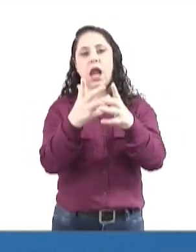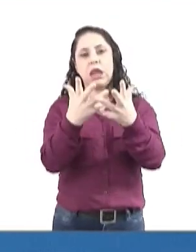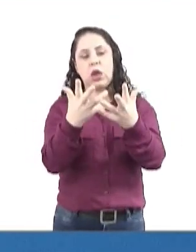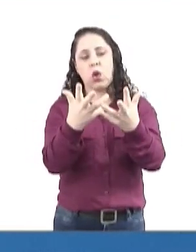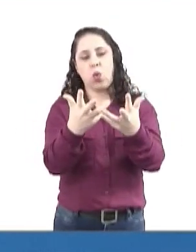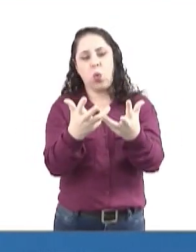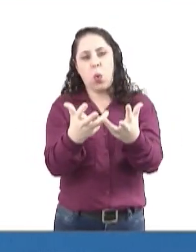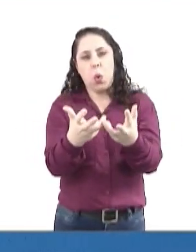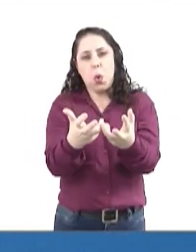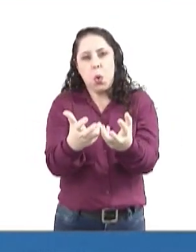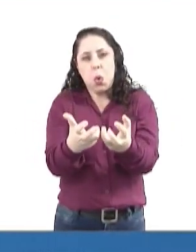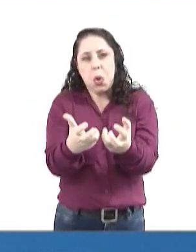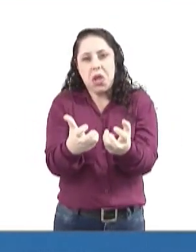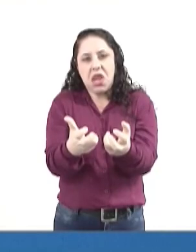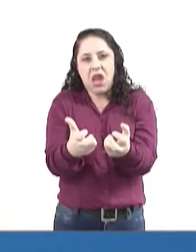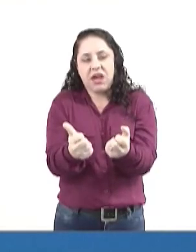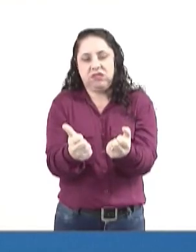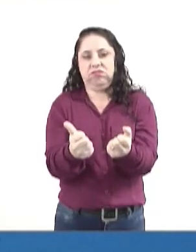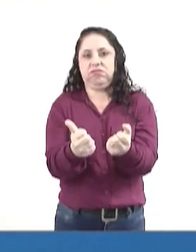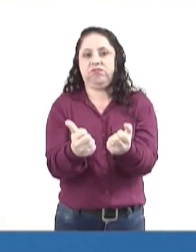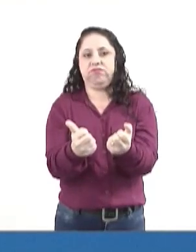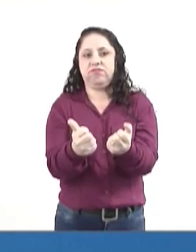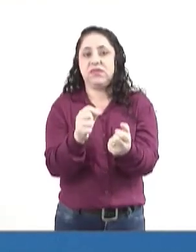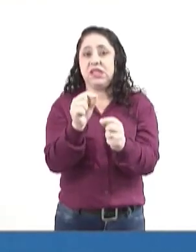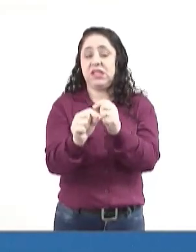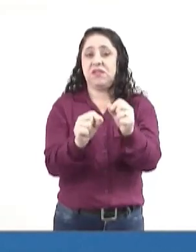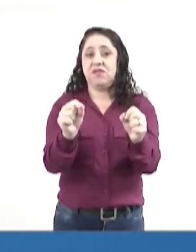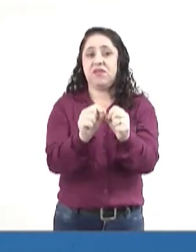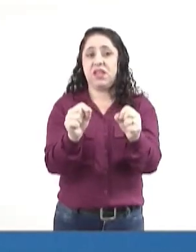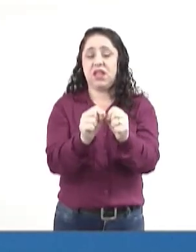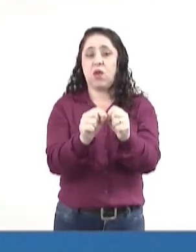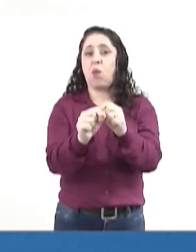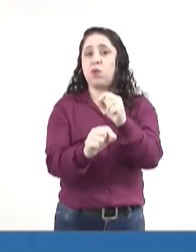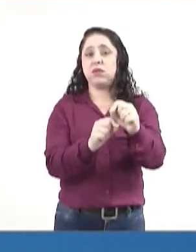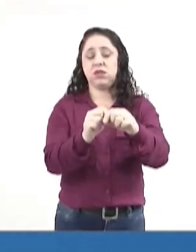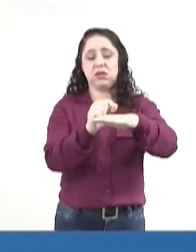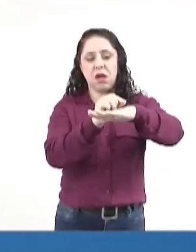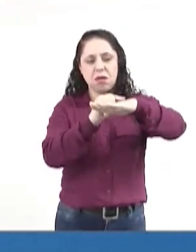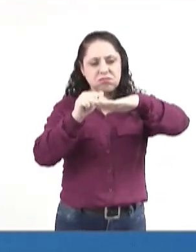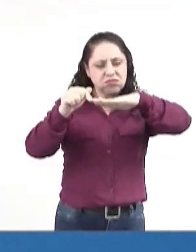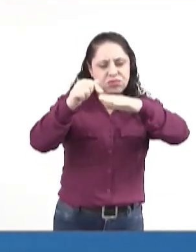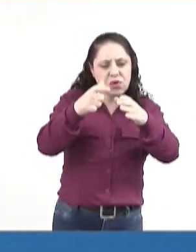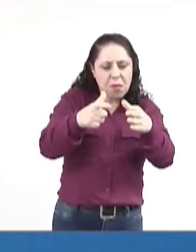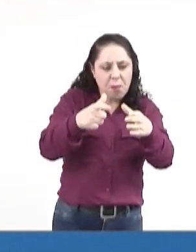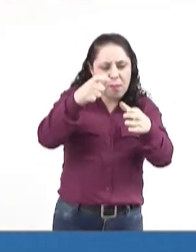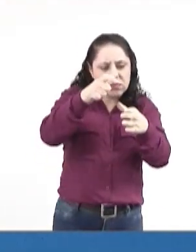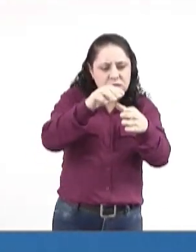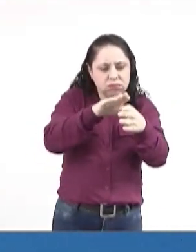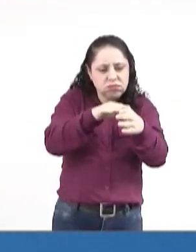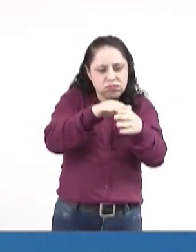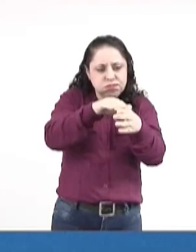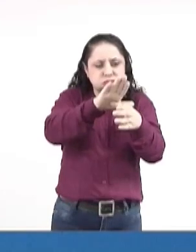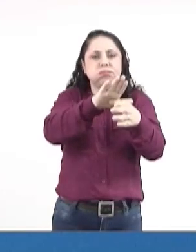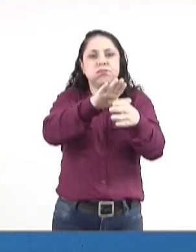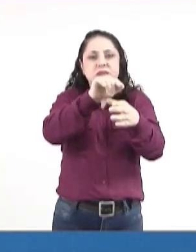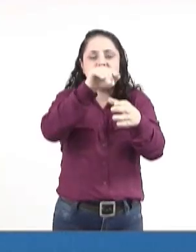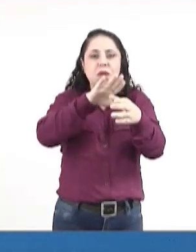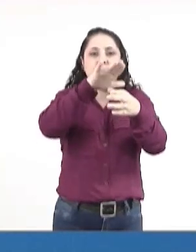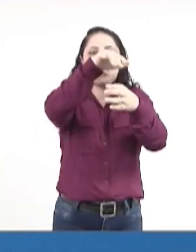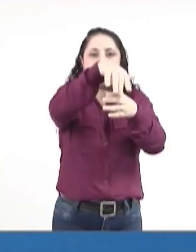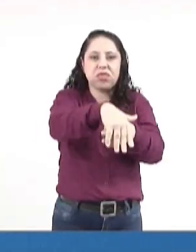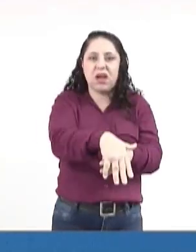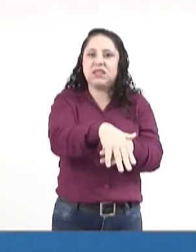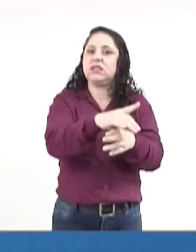do entorno estava encharcado pelo líquido que estaria escoando através de uma saliência na tampa da caixa de esgoto em